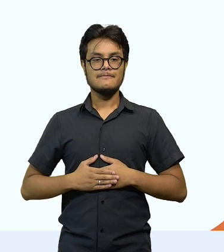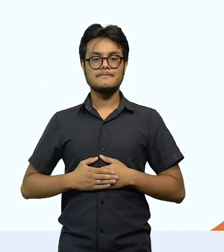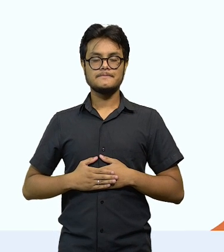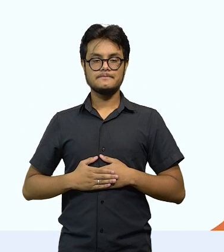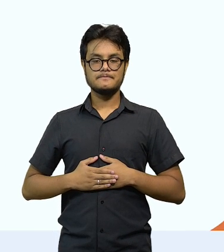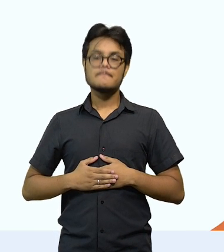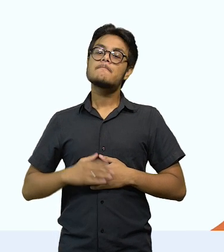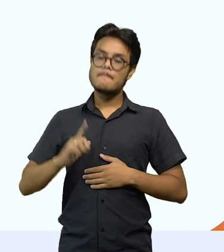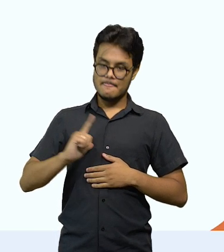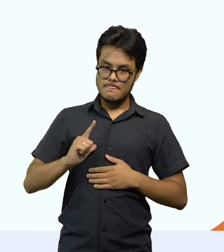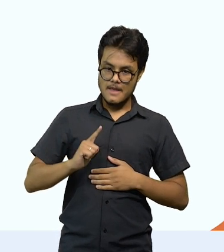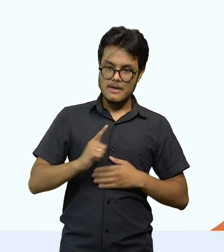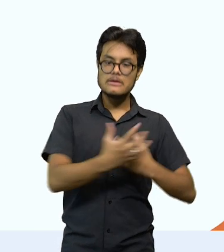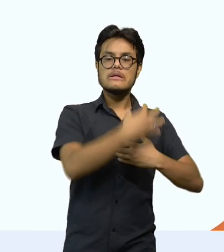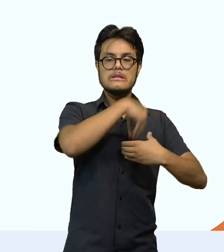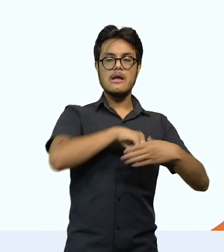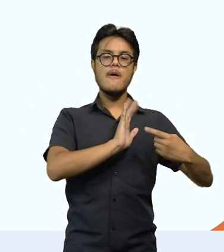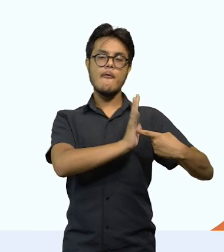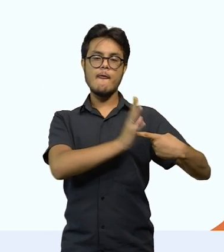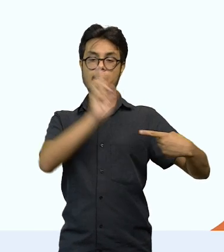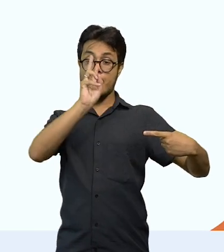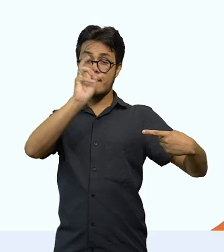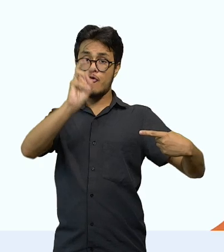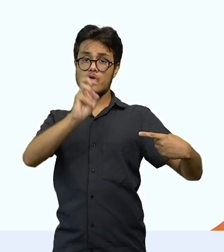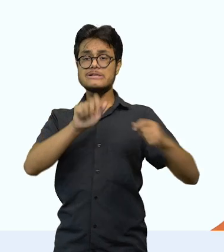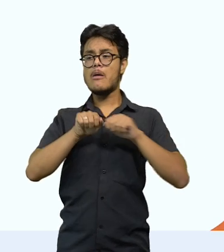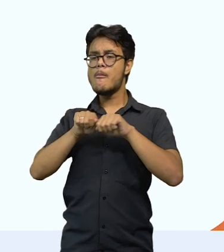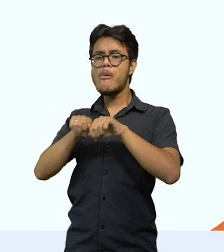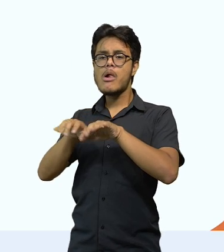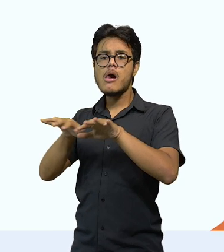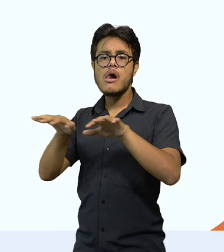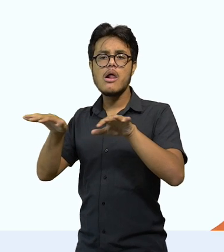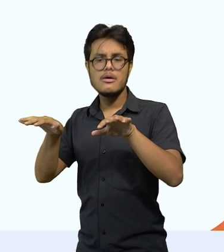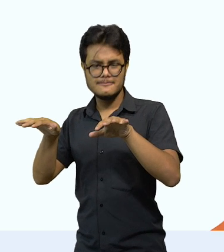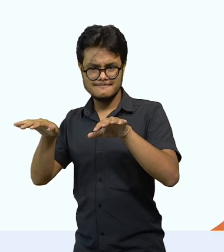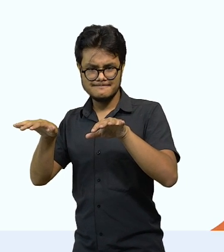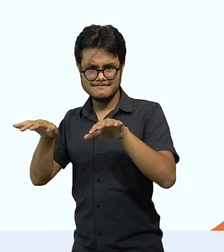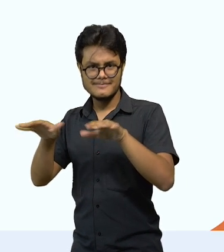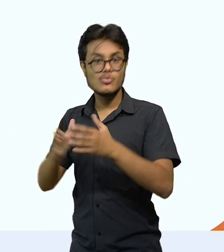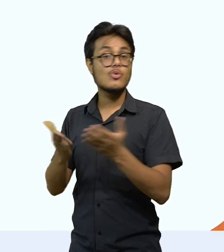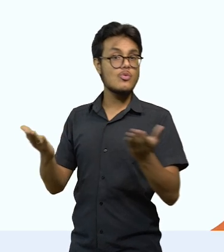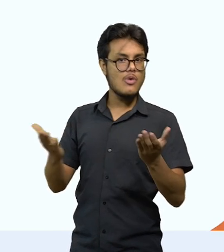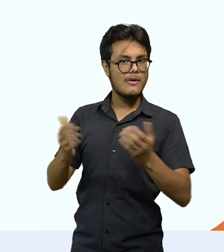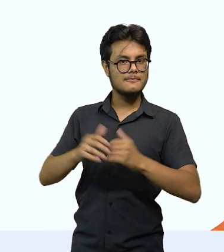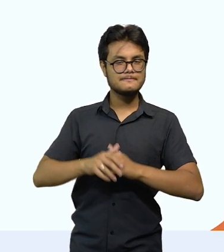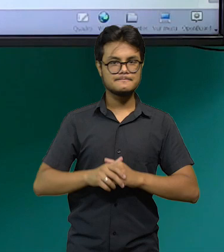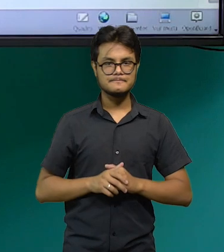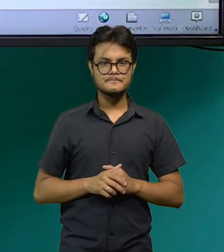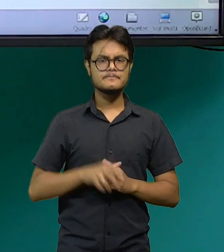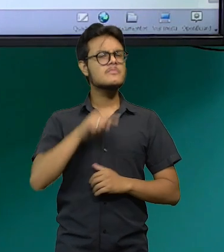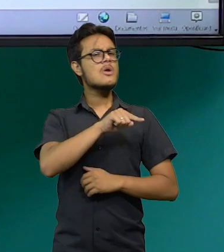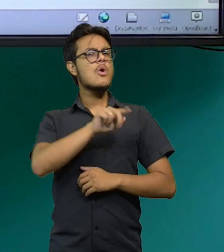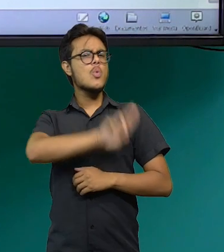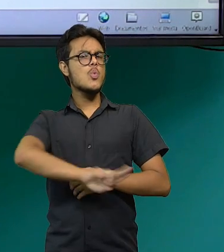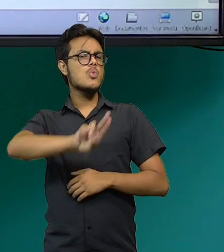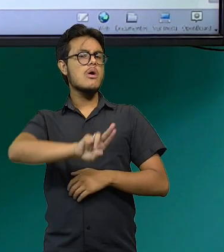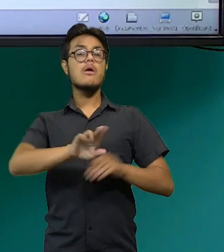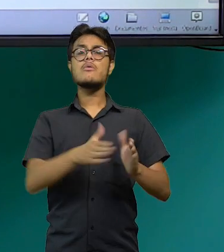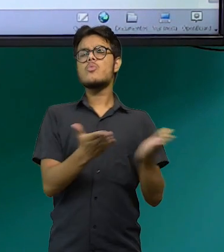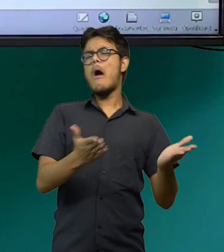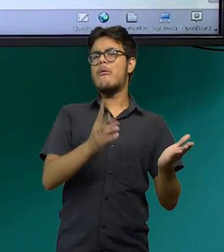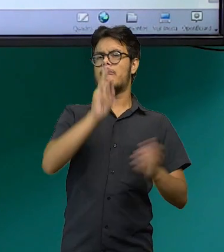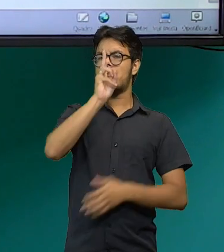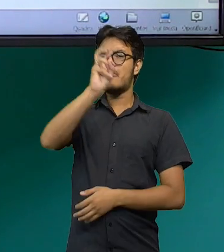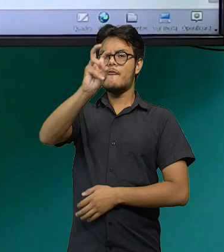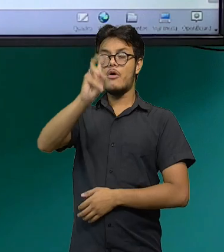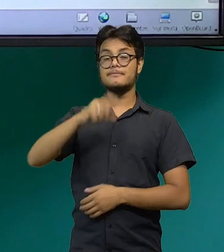é dissipada aqui, potência dissipada. E o que eu utilizo dessa potência do gerador? Eu utilizo a minha